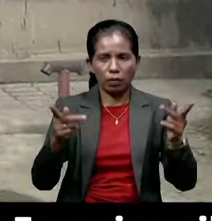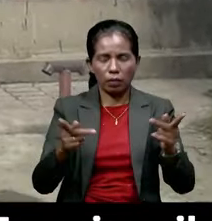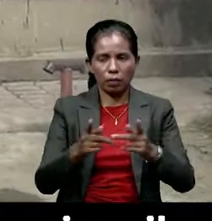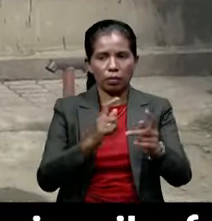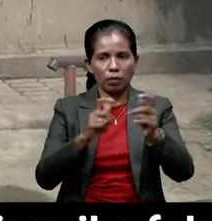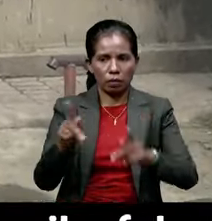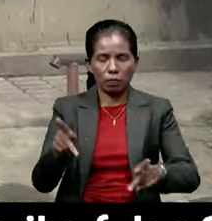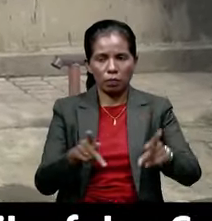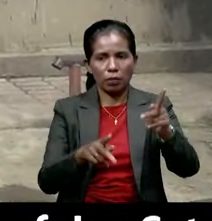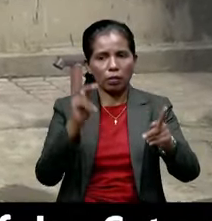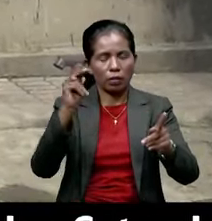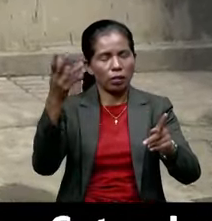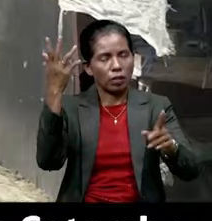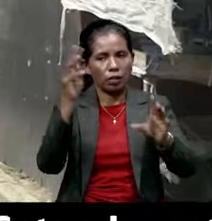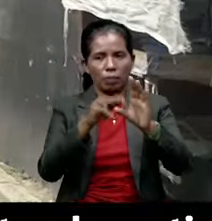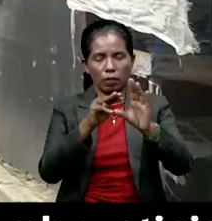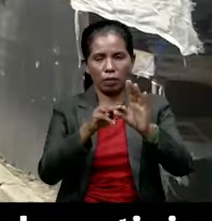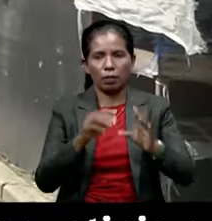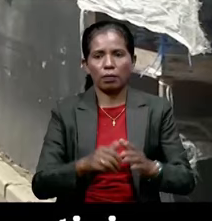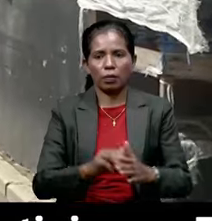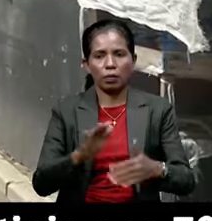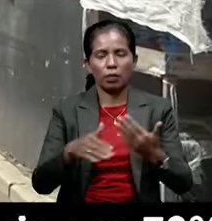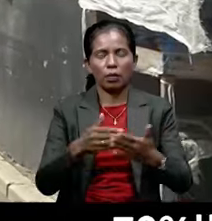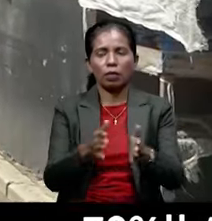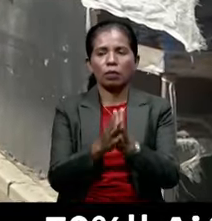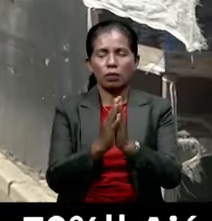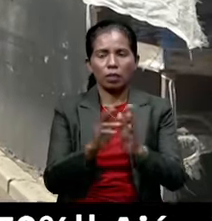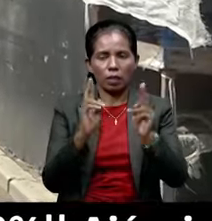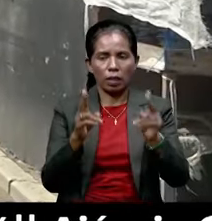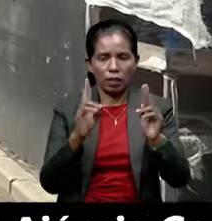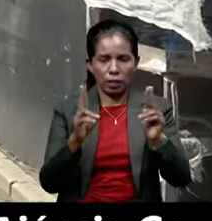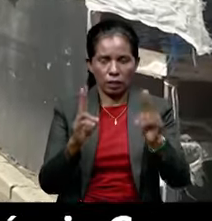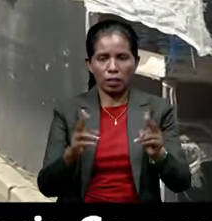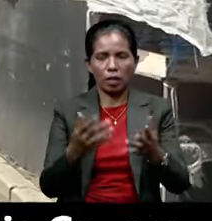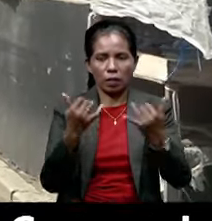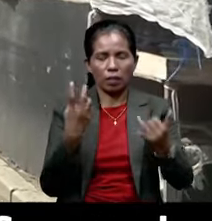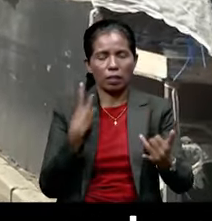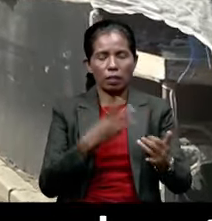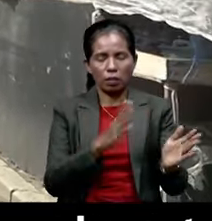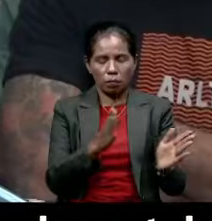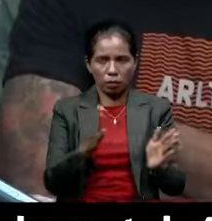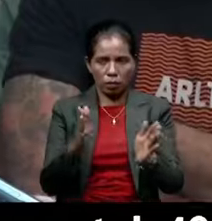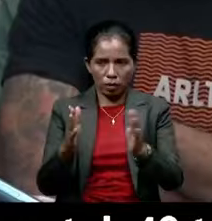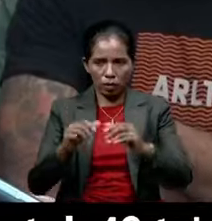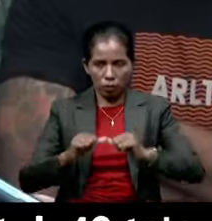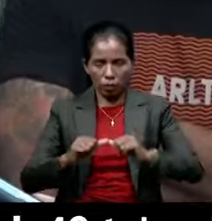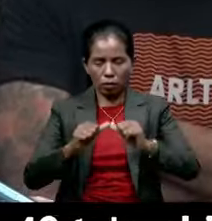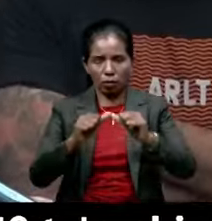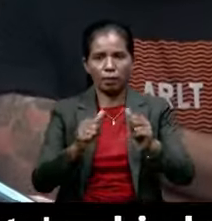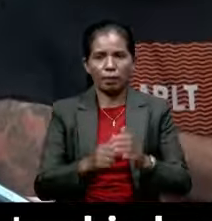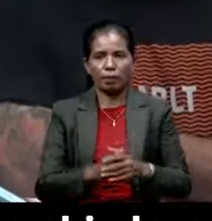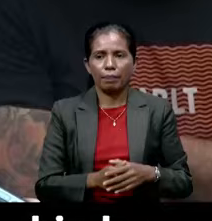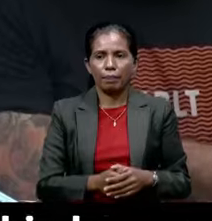transporte publiko nian ia mercado larang. O tutu akar di sini buatnya tinggi lais. Mas agora dia proses ini memang lau ane sana hela kita